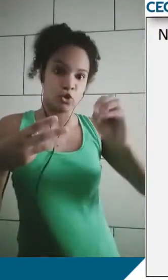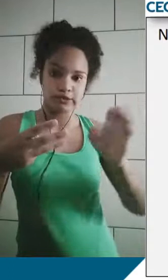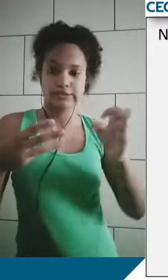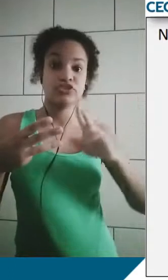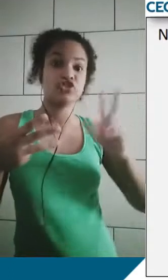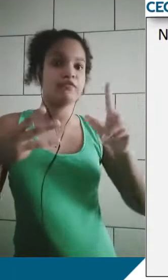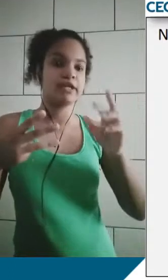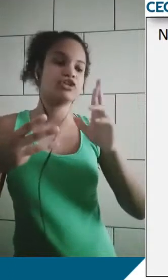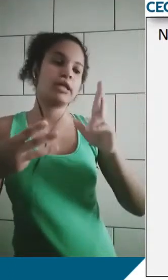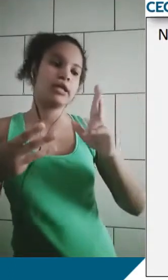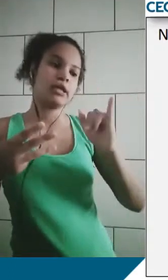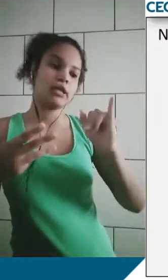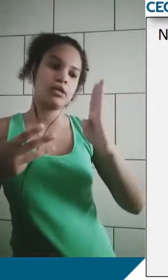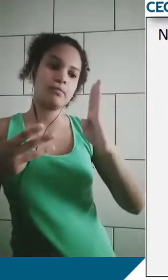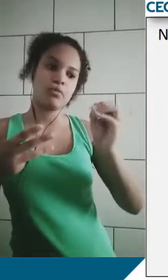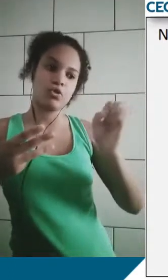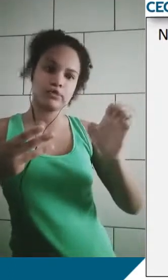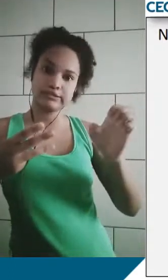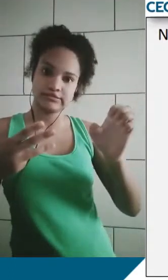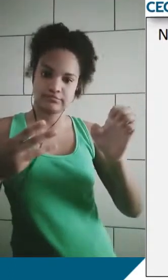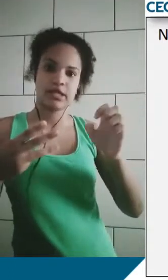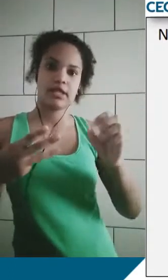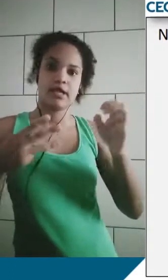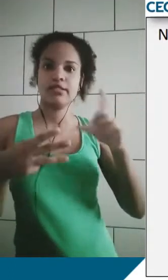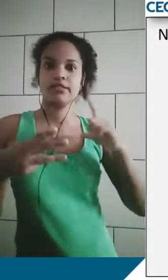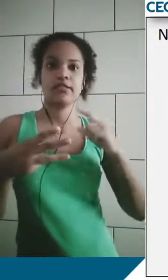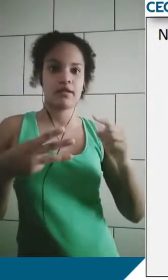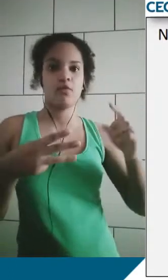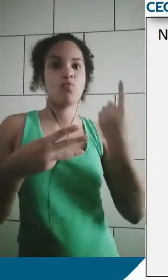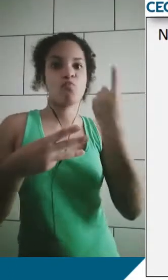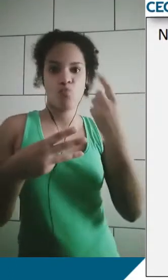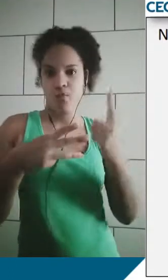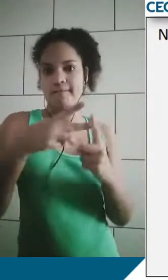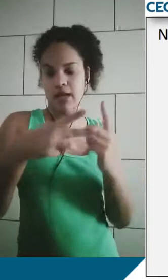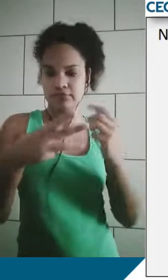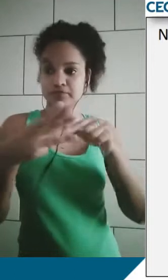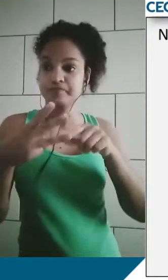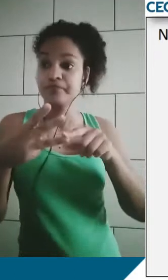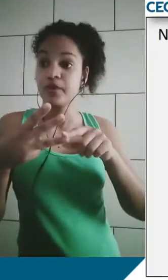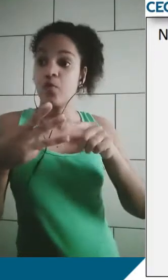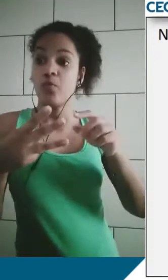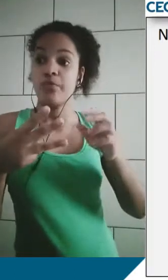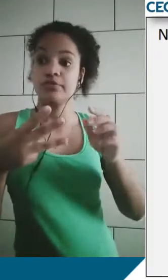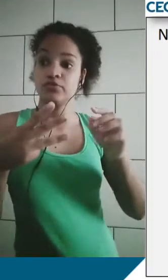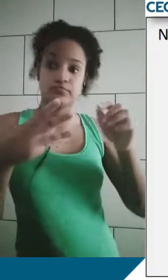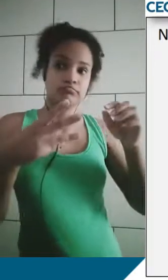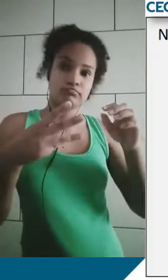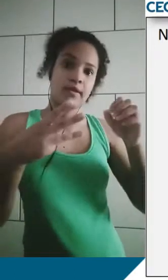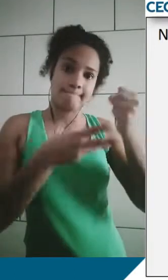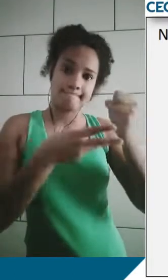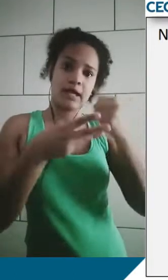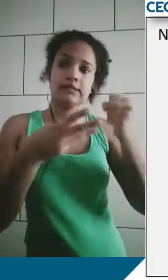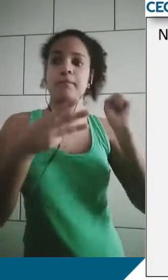oxigênio a mais, que é a desoxirribose na molécula. E as bases nitrogenadas podem ser adenina, guanina, citosina, assim como no